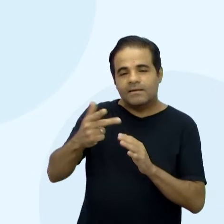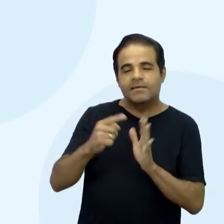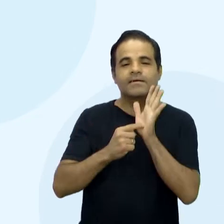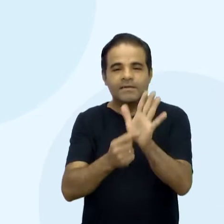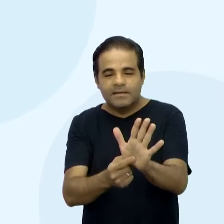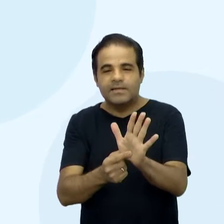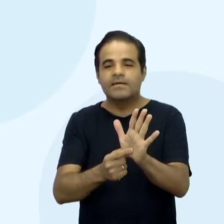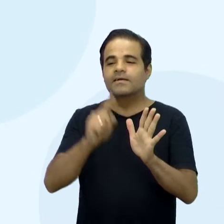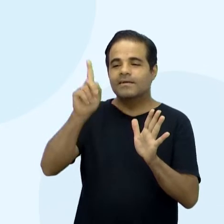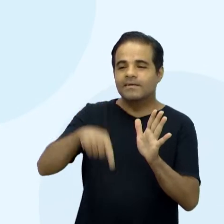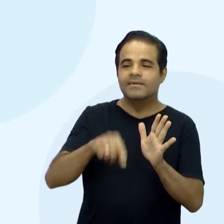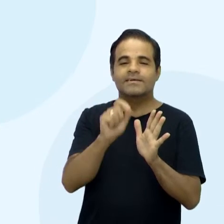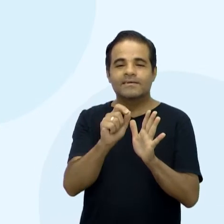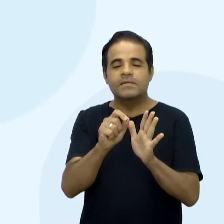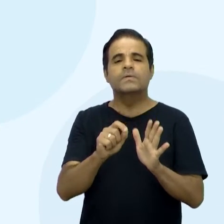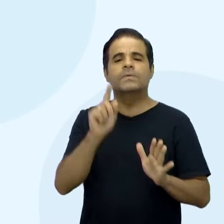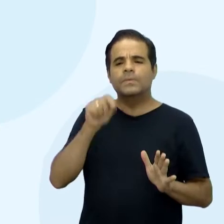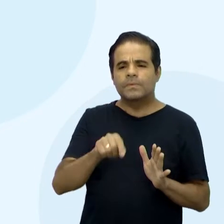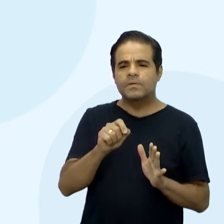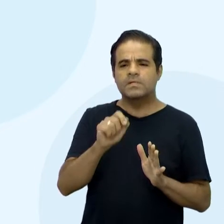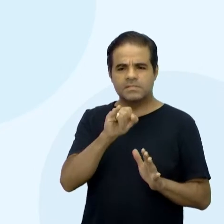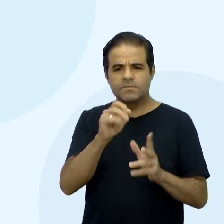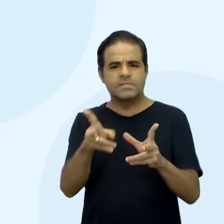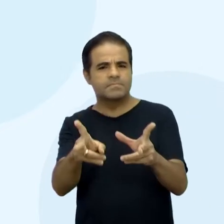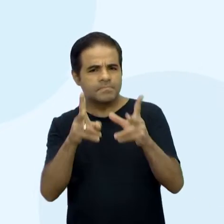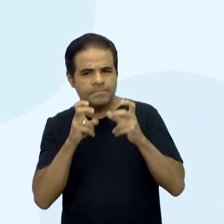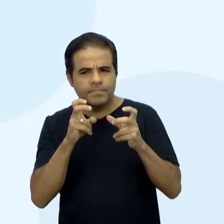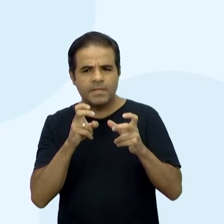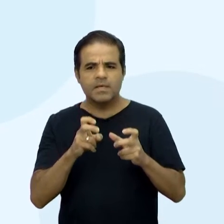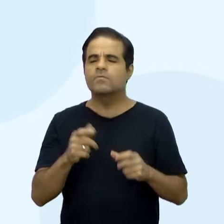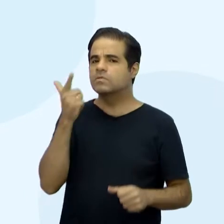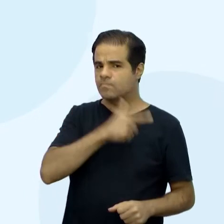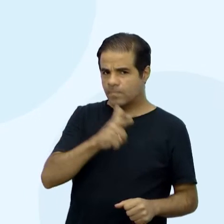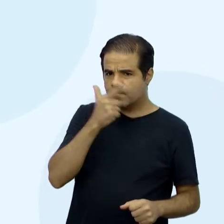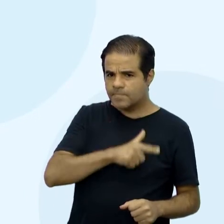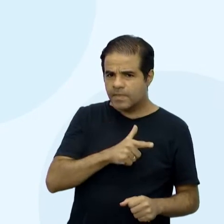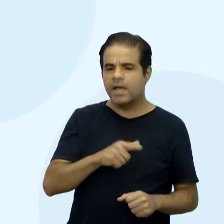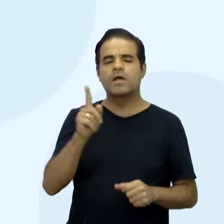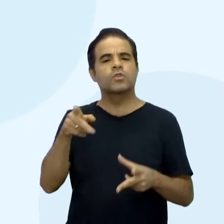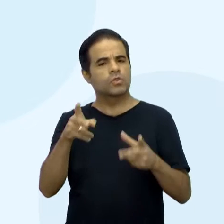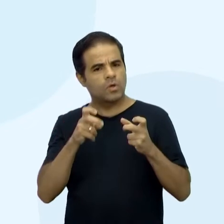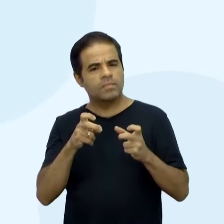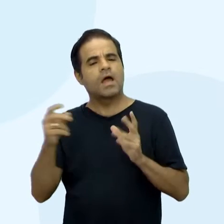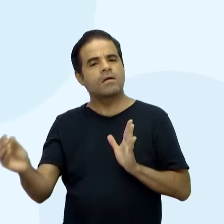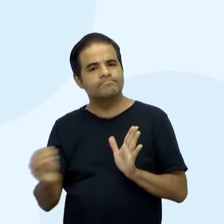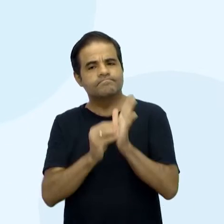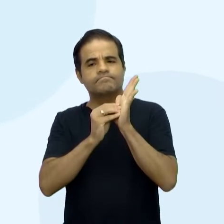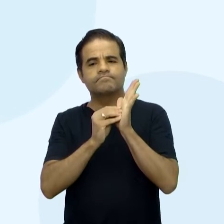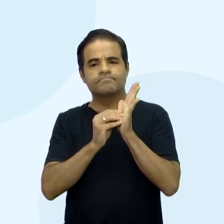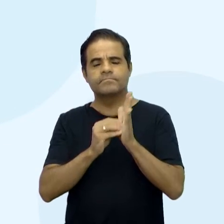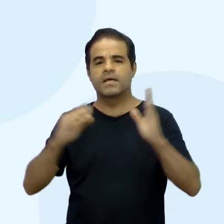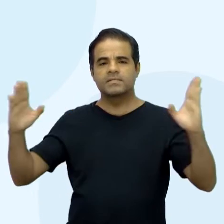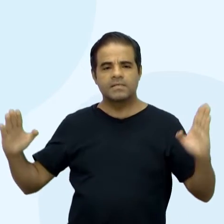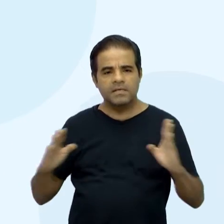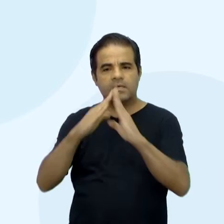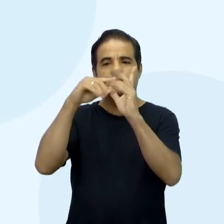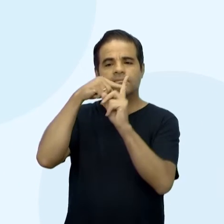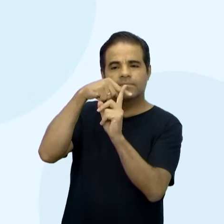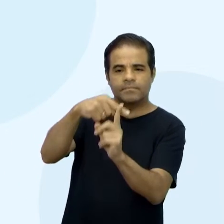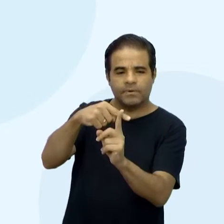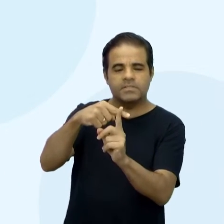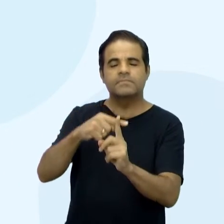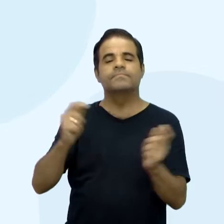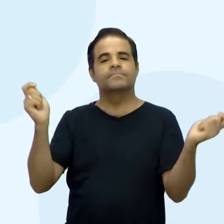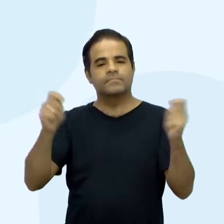E, bem, se vocês perceberem, vocês conseguem notar aí que essa catedral ela passou por